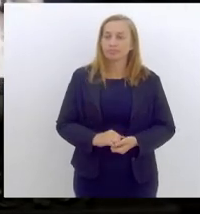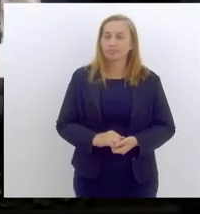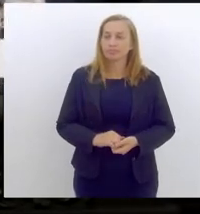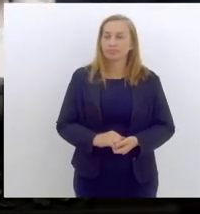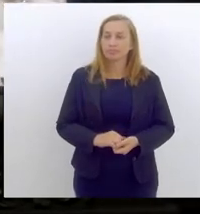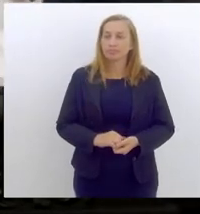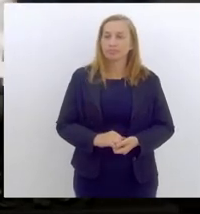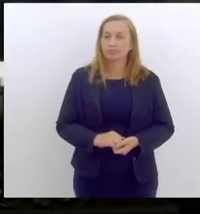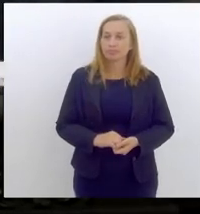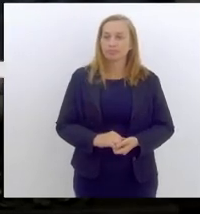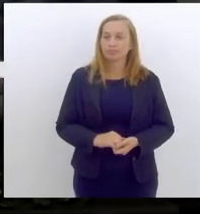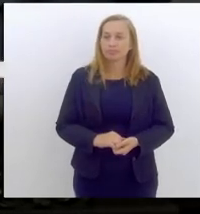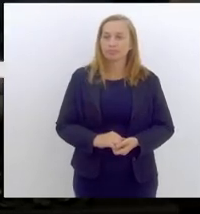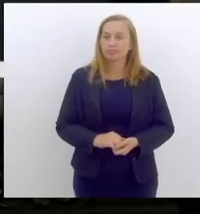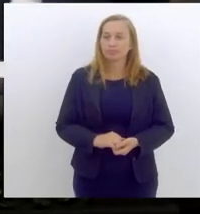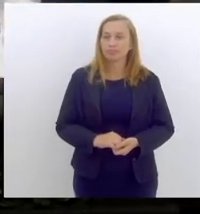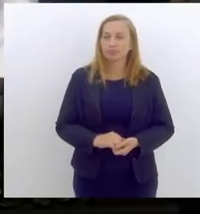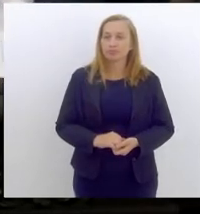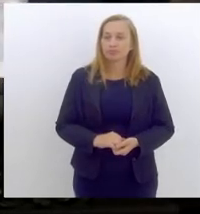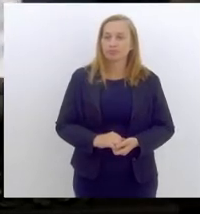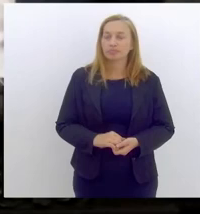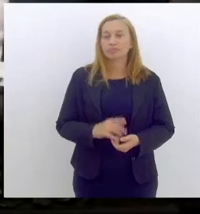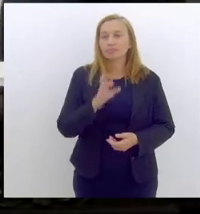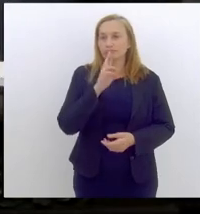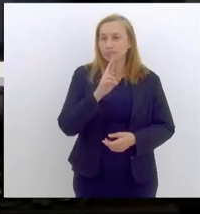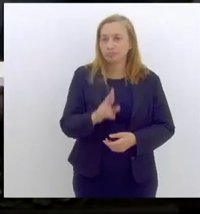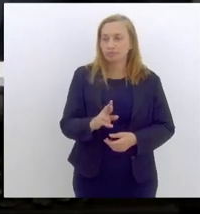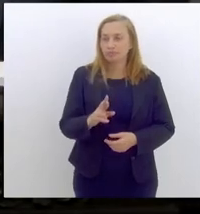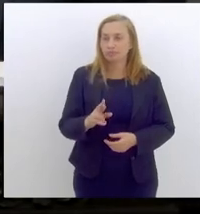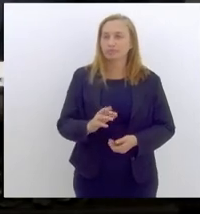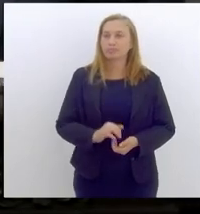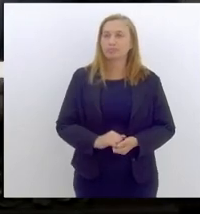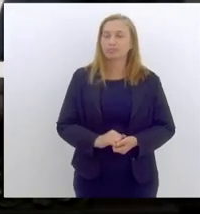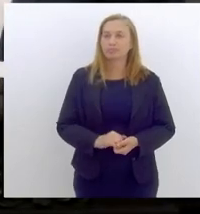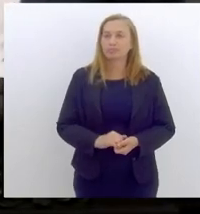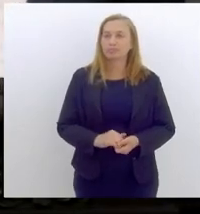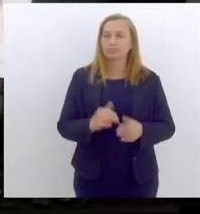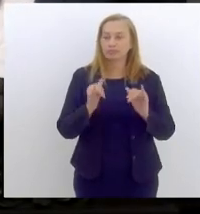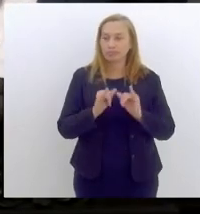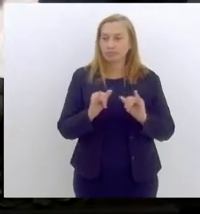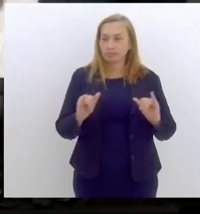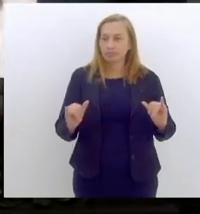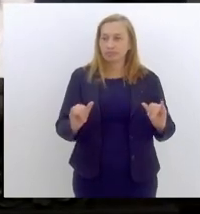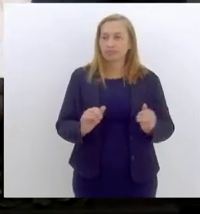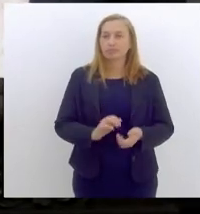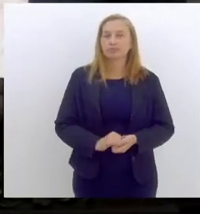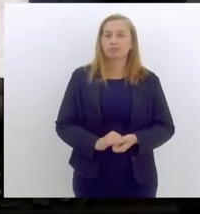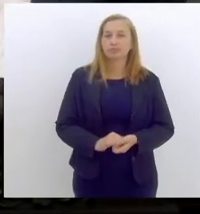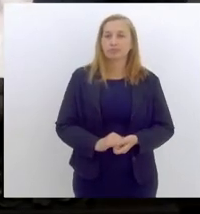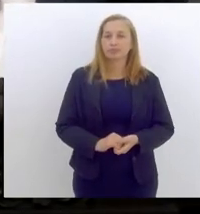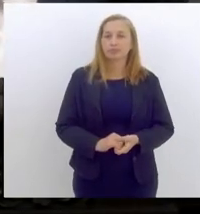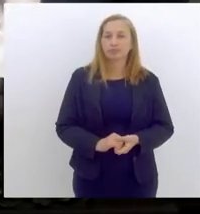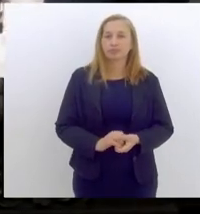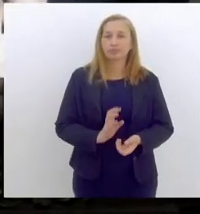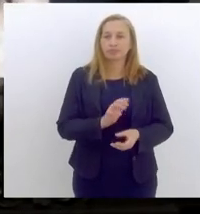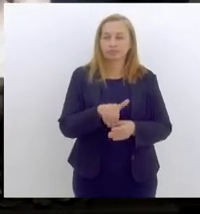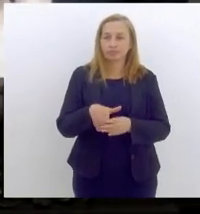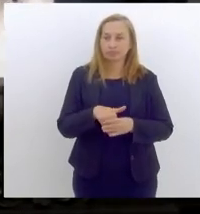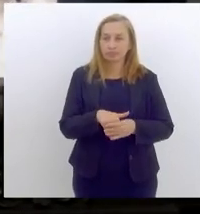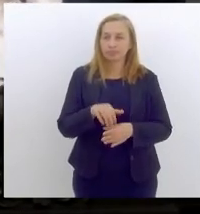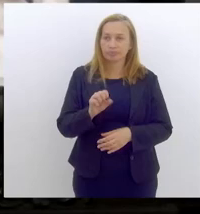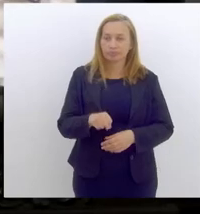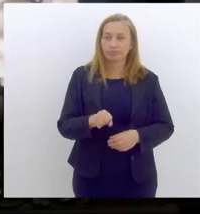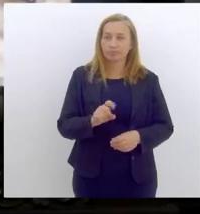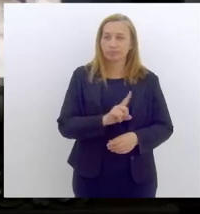passem aqui o resultado para proclamar os votos sim, não